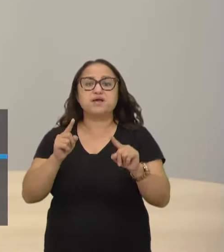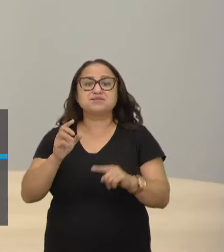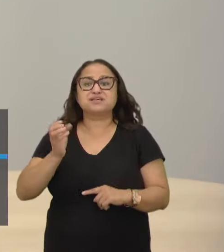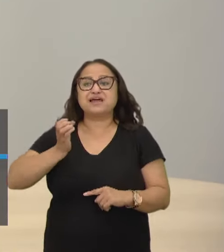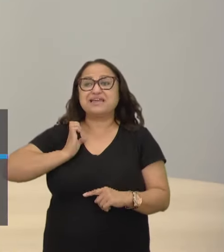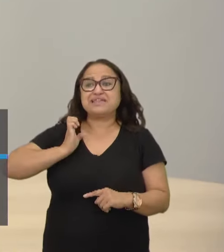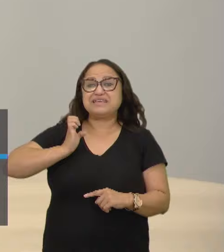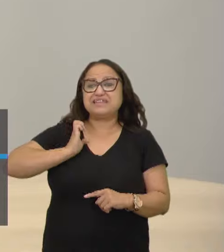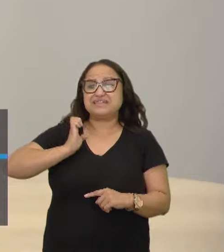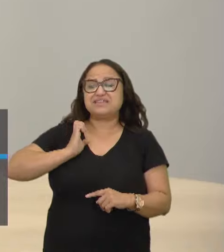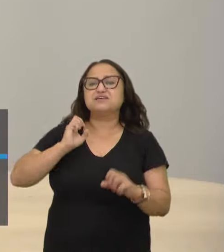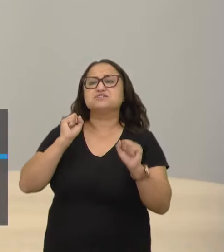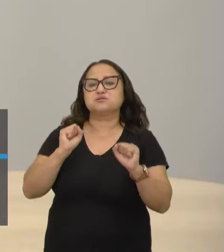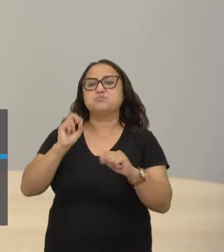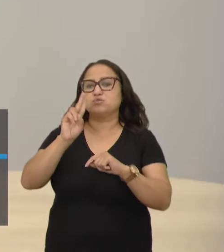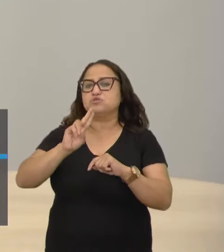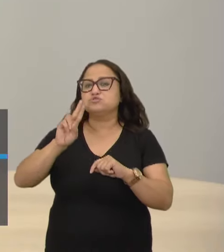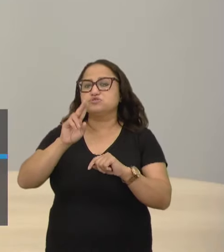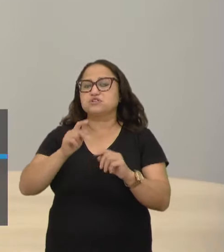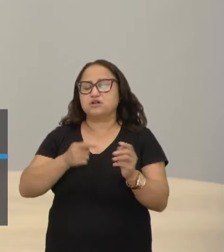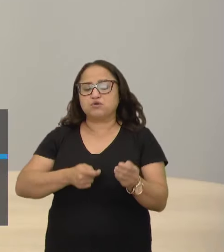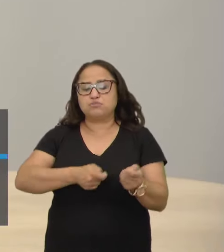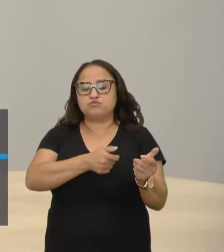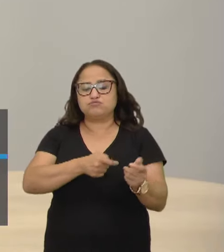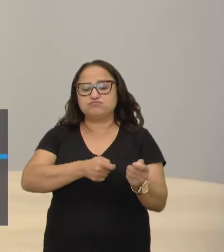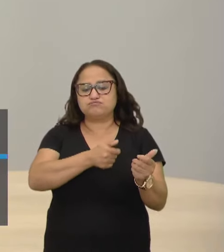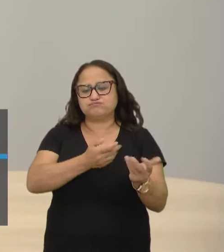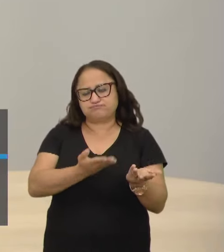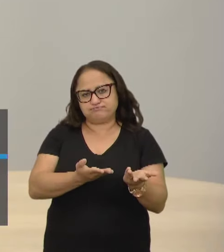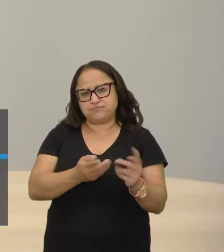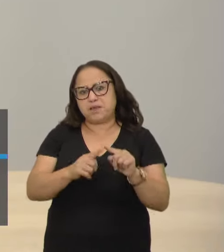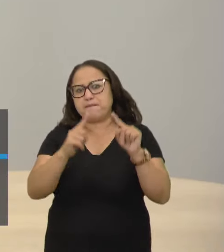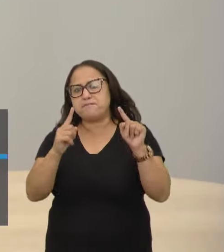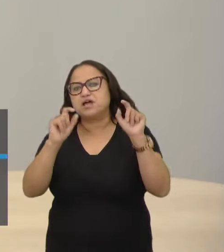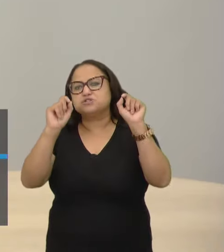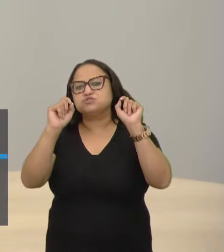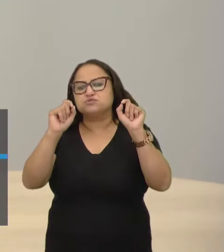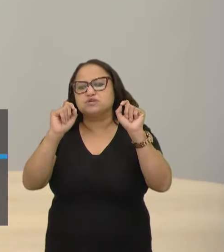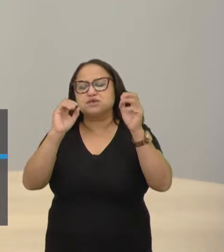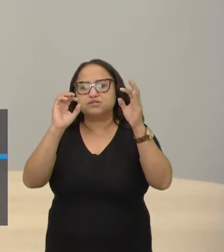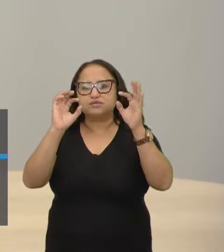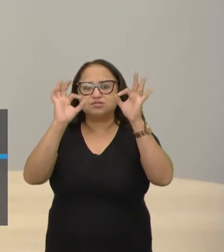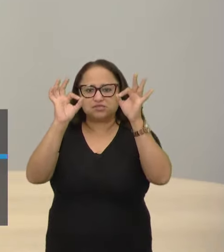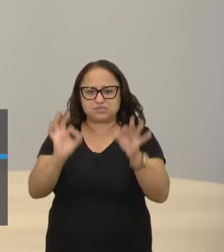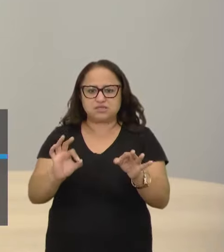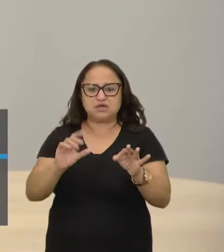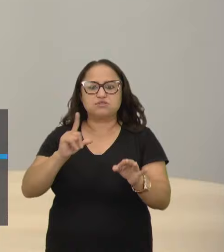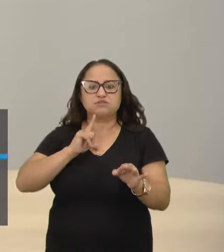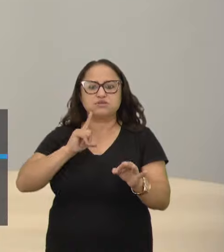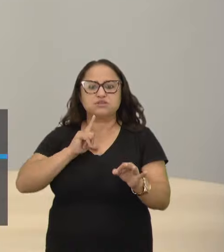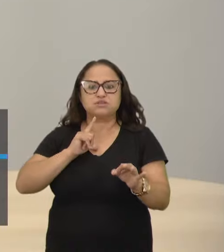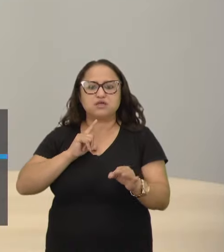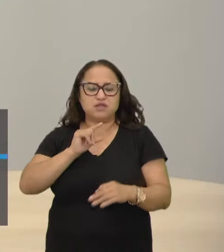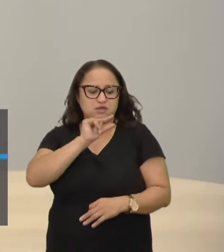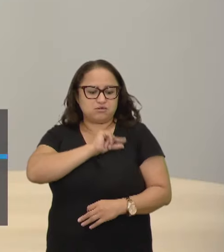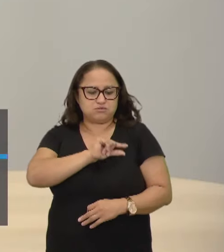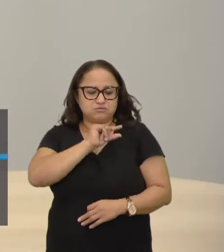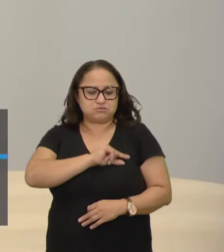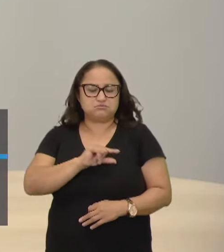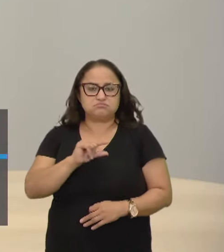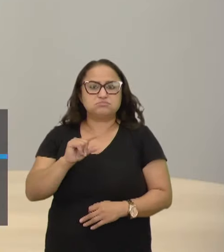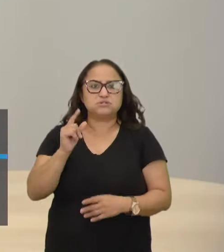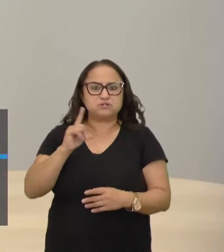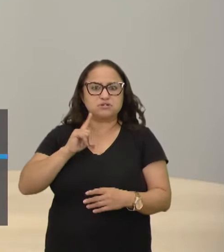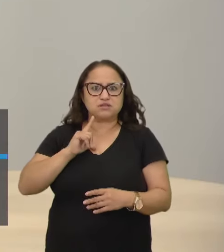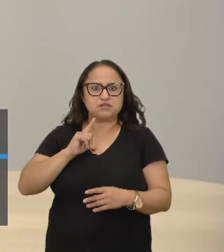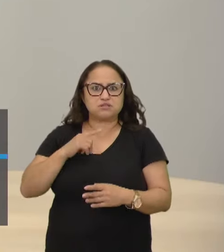riqueza, aí você pode usar como investimento. Sim. Mas o que mantém a economia aquecida é o salário do trabalhador, é aquele que